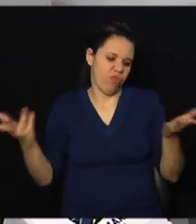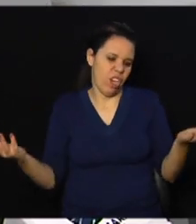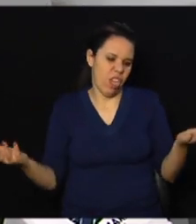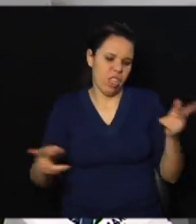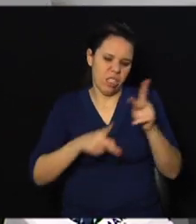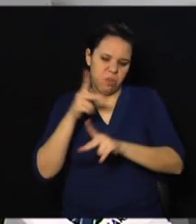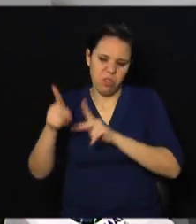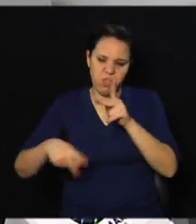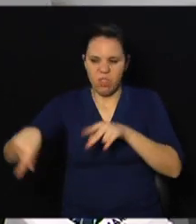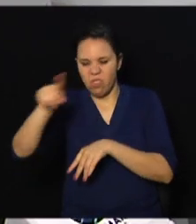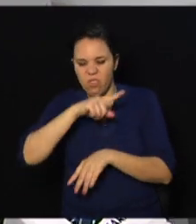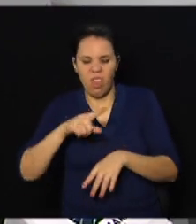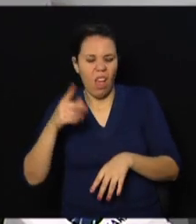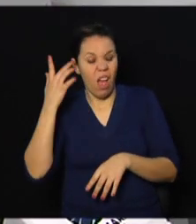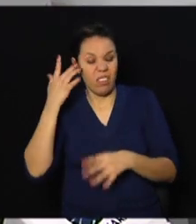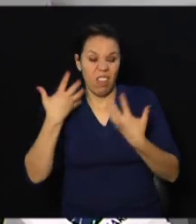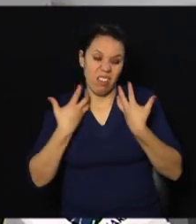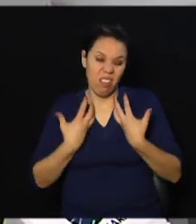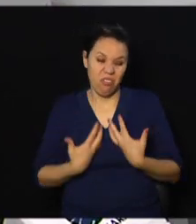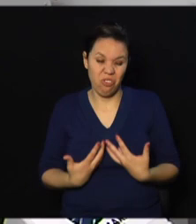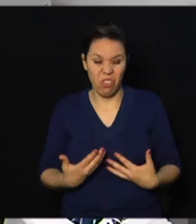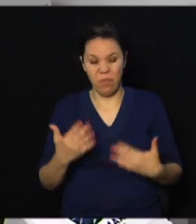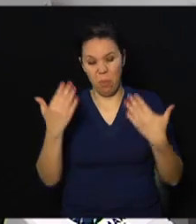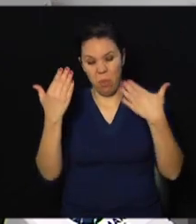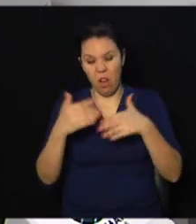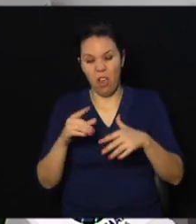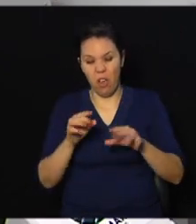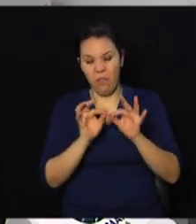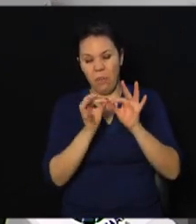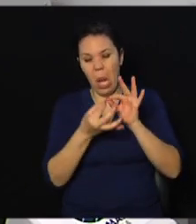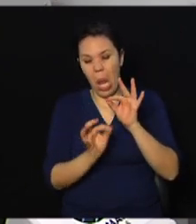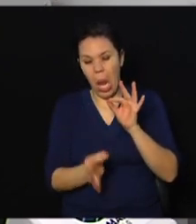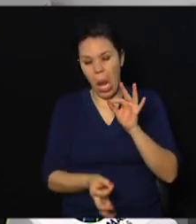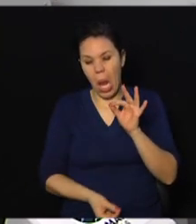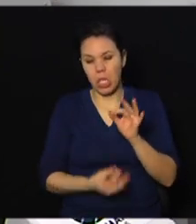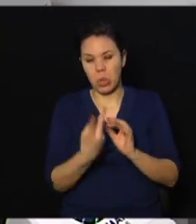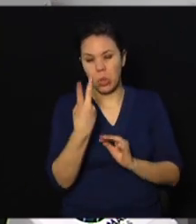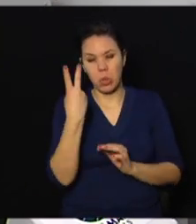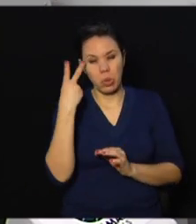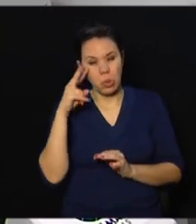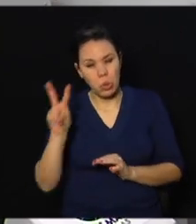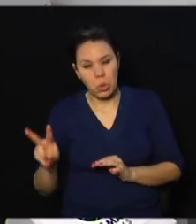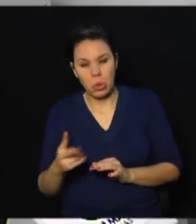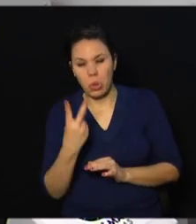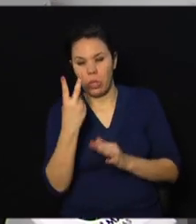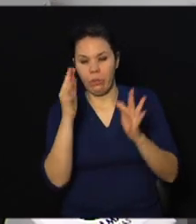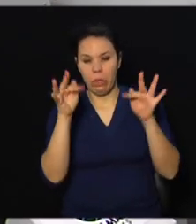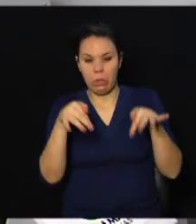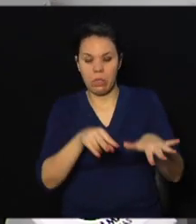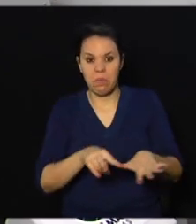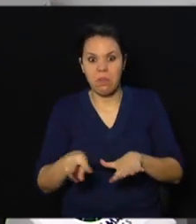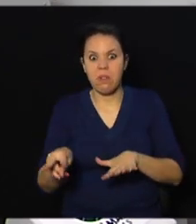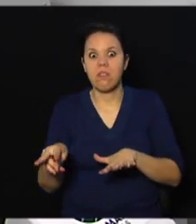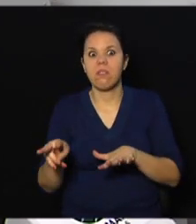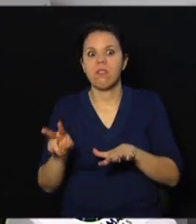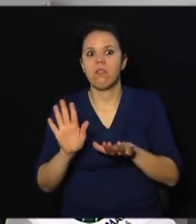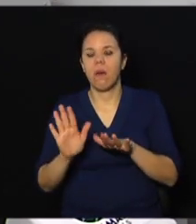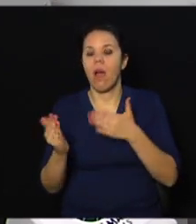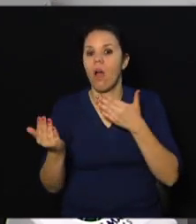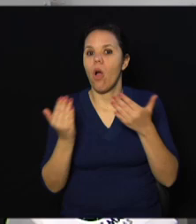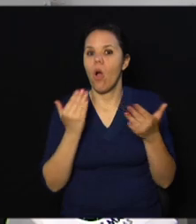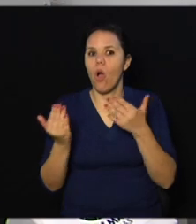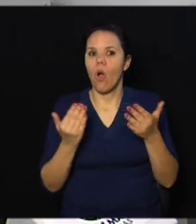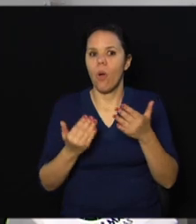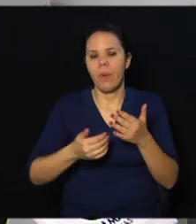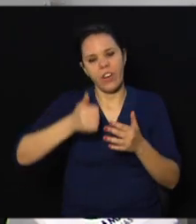o Enem é muito cansativo, mesmo uma prova mais longa, são 2 dias, 2 finais de semana. Mas comparado com os